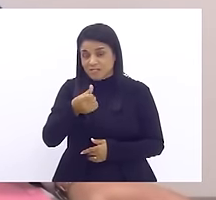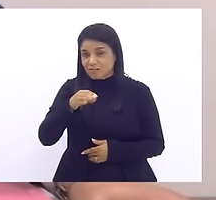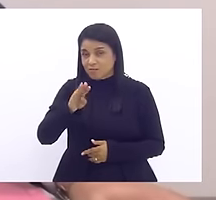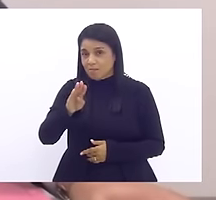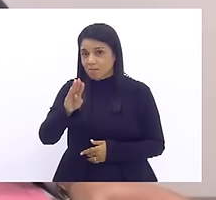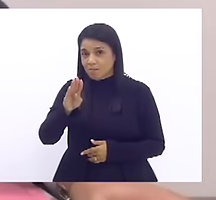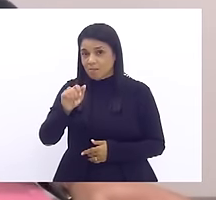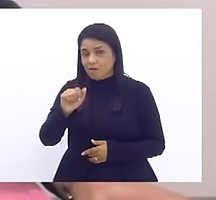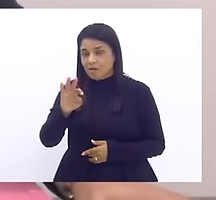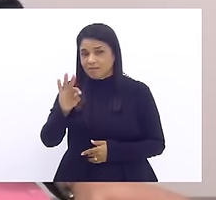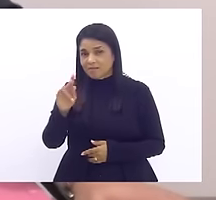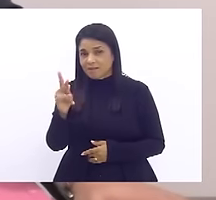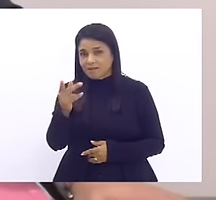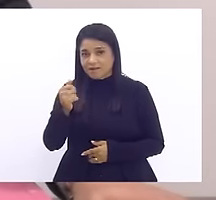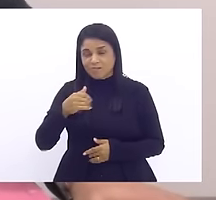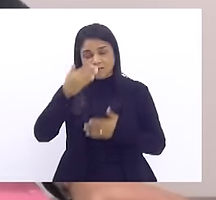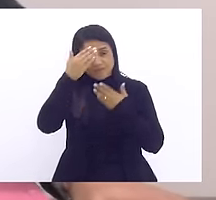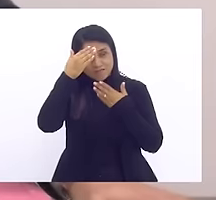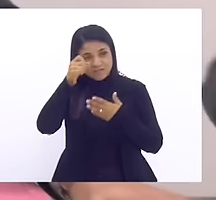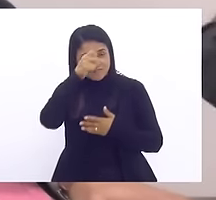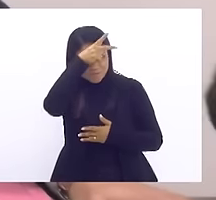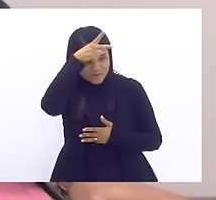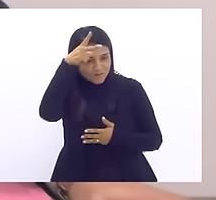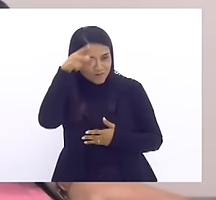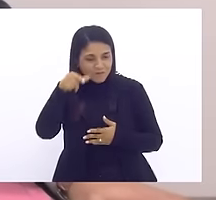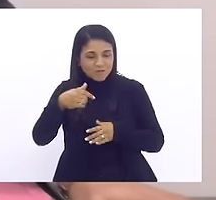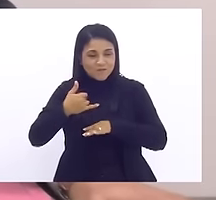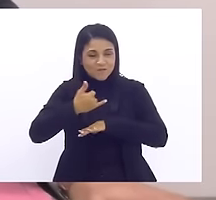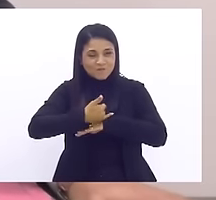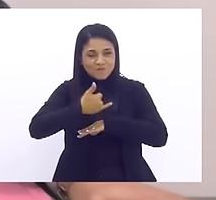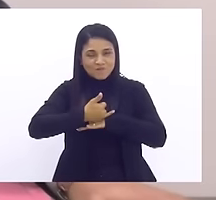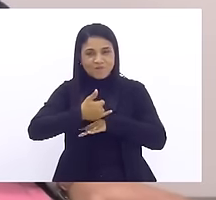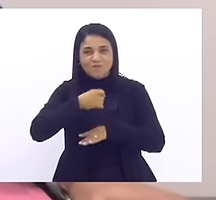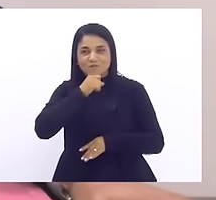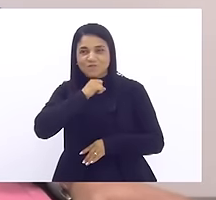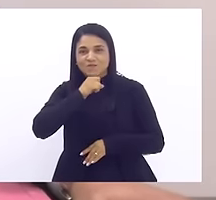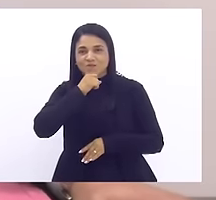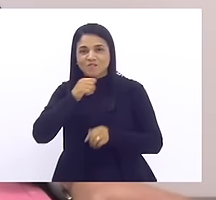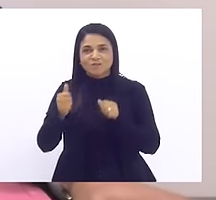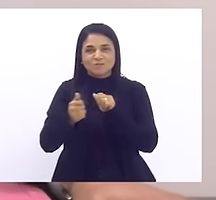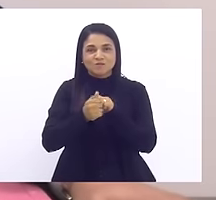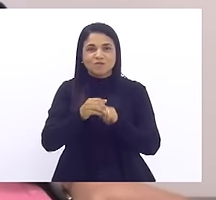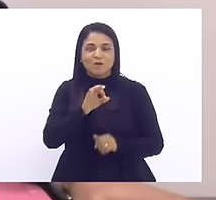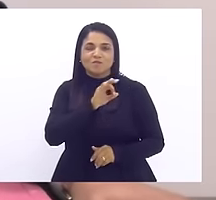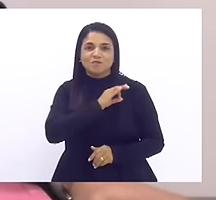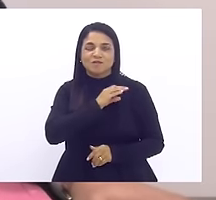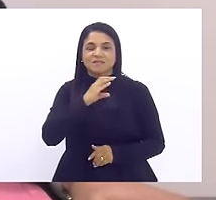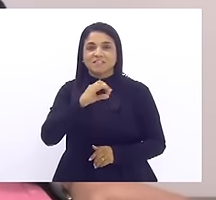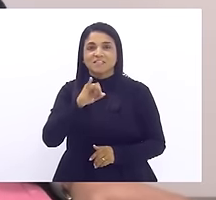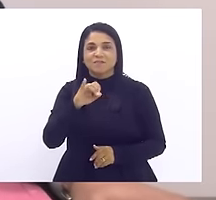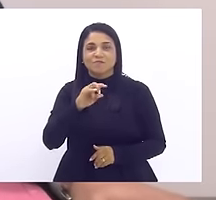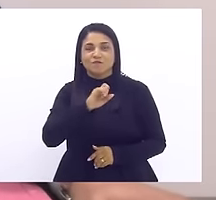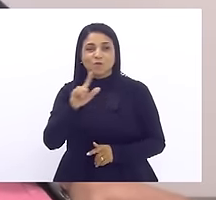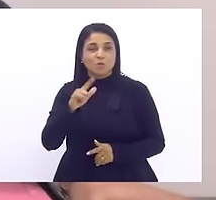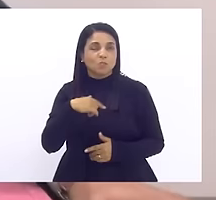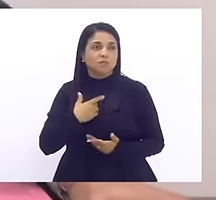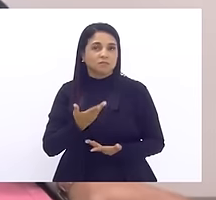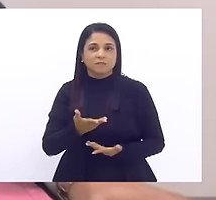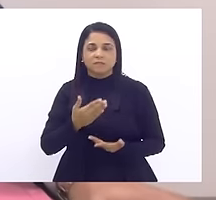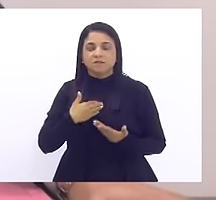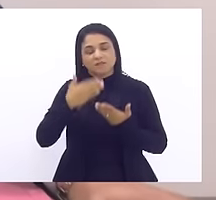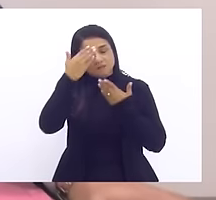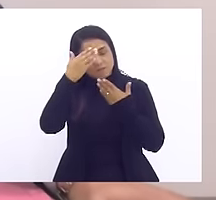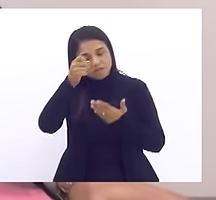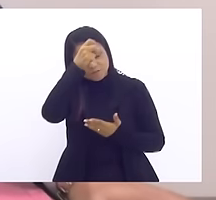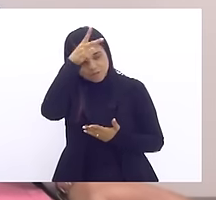fez levou seus agentes lá foi para dentro do ferro velho junto com a polícia civil e o comandante Batalhão foi agradecer a prefeitura assim